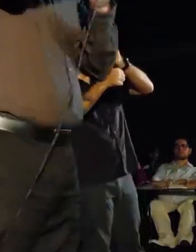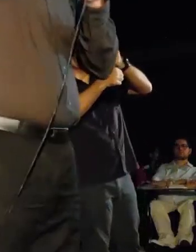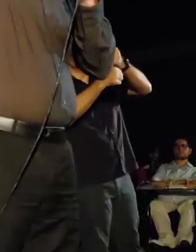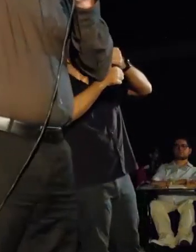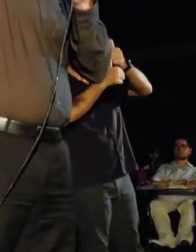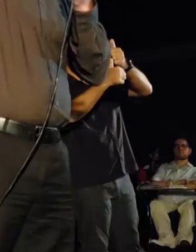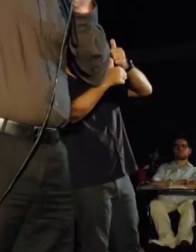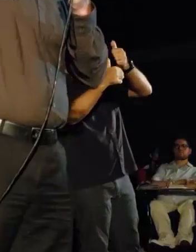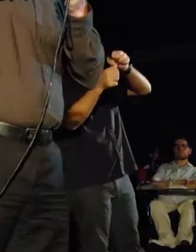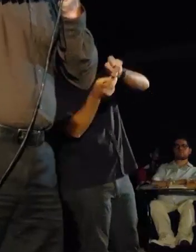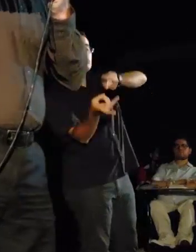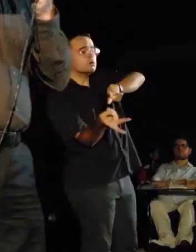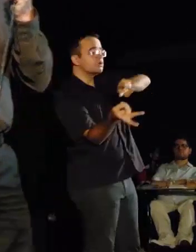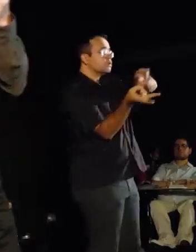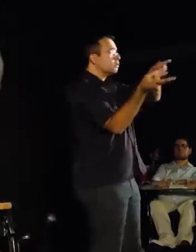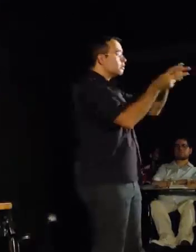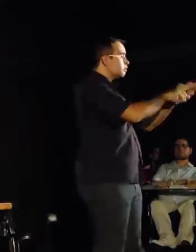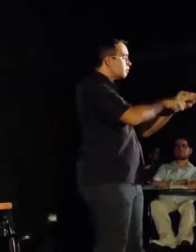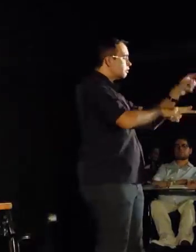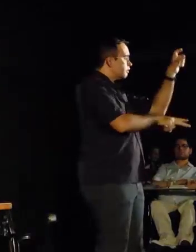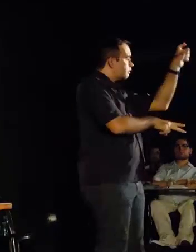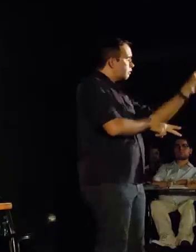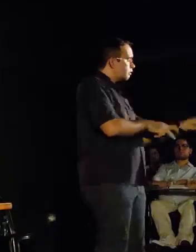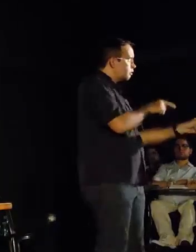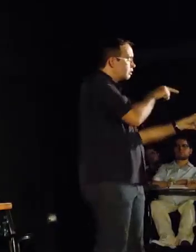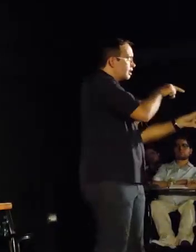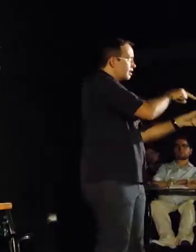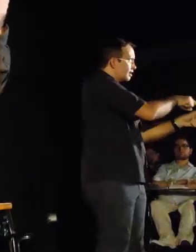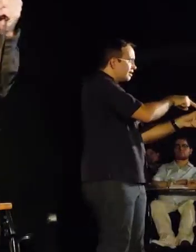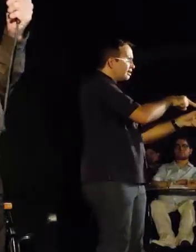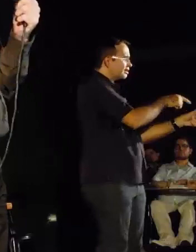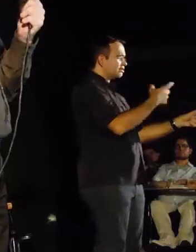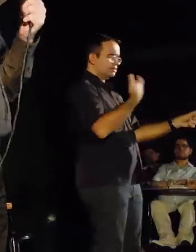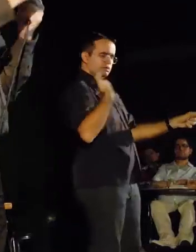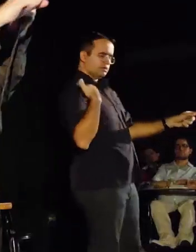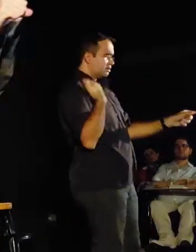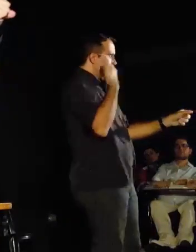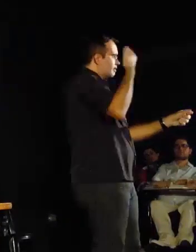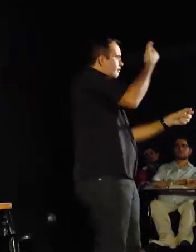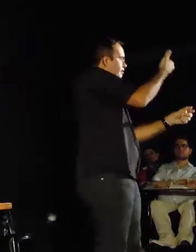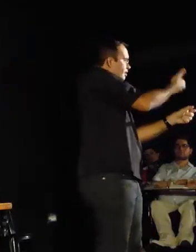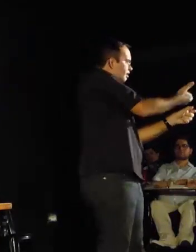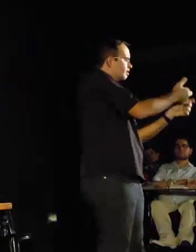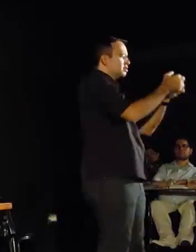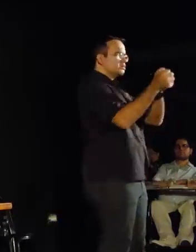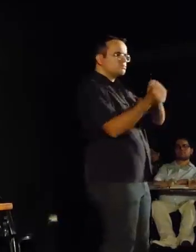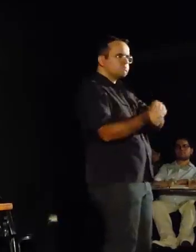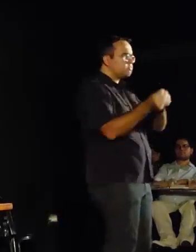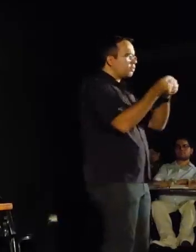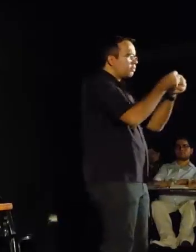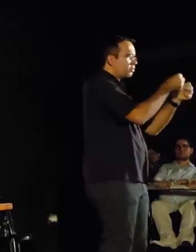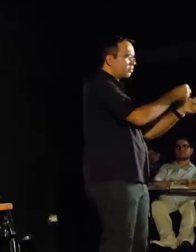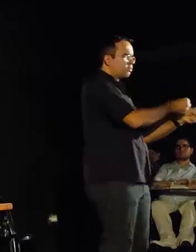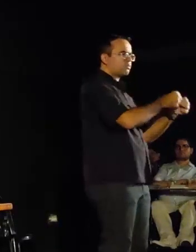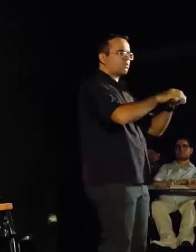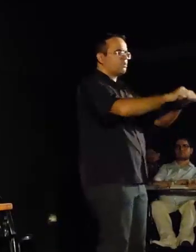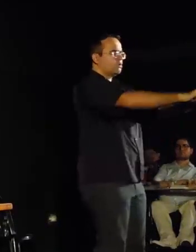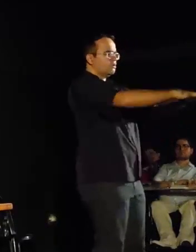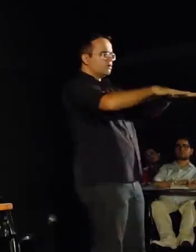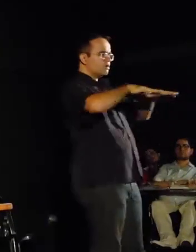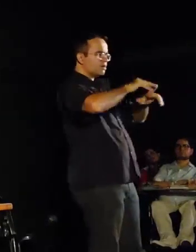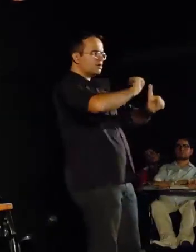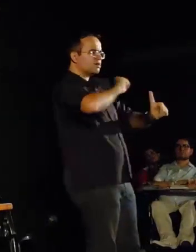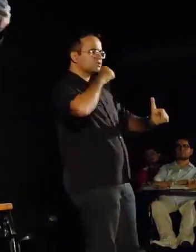a figura de que vai ser a reencarnação de um poder soberano, que vai estar, como todo poder